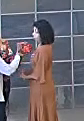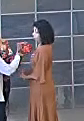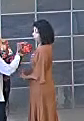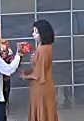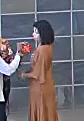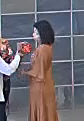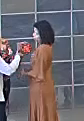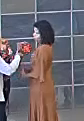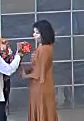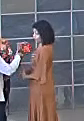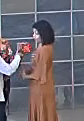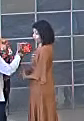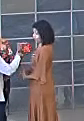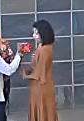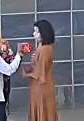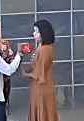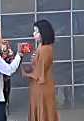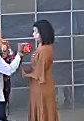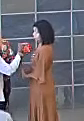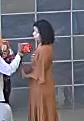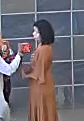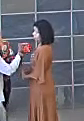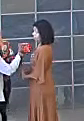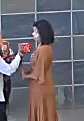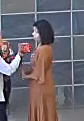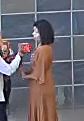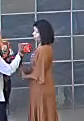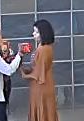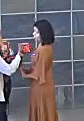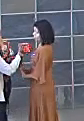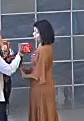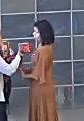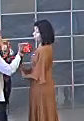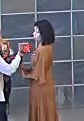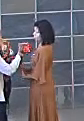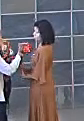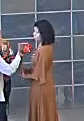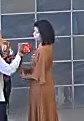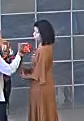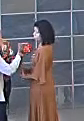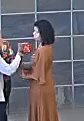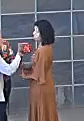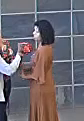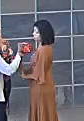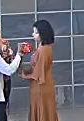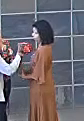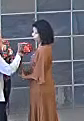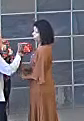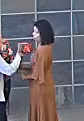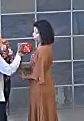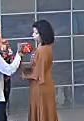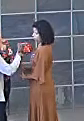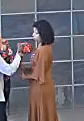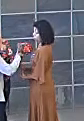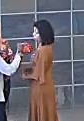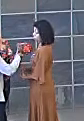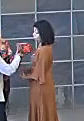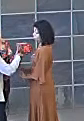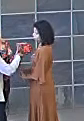Estado. Então eu fico muito feliz de ter uma porta, ou melhor, aqui são várias portas no